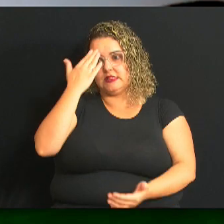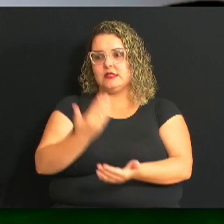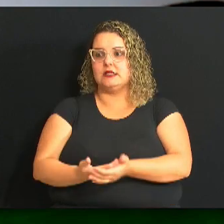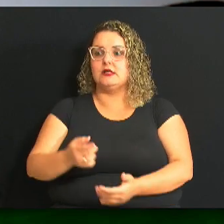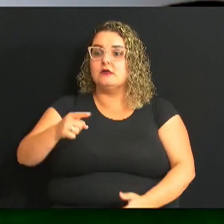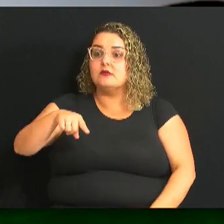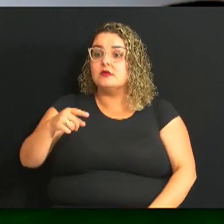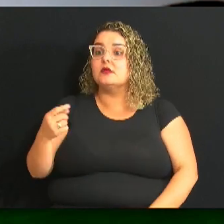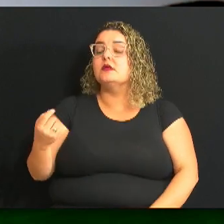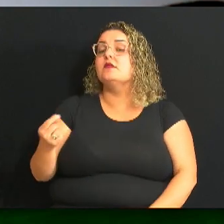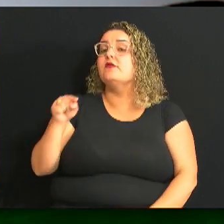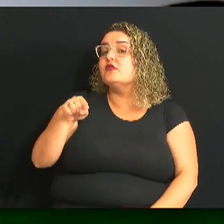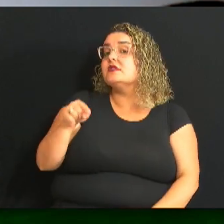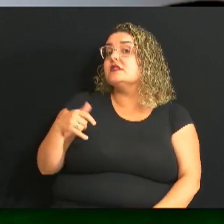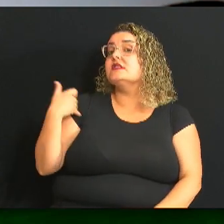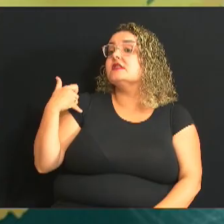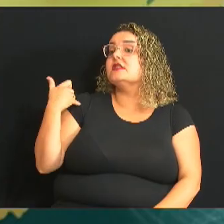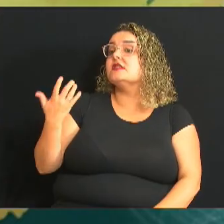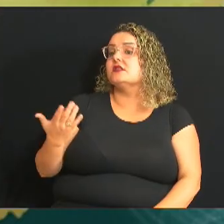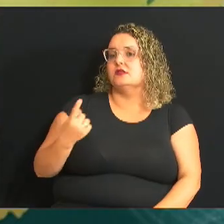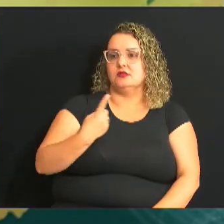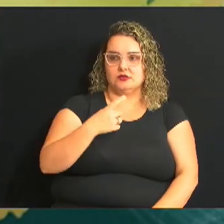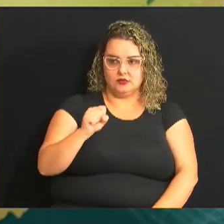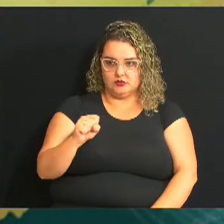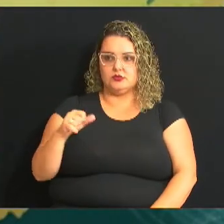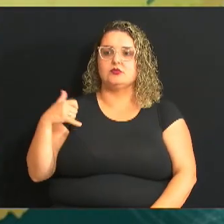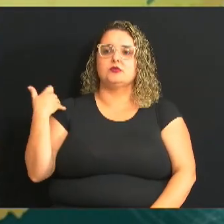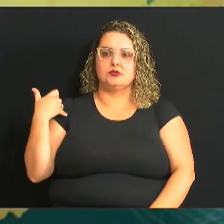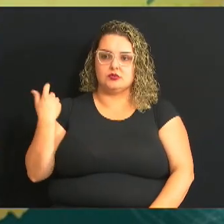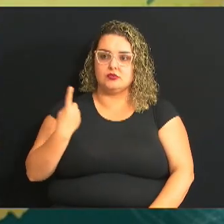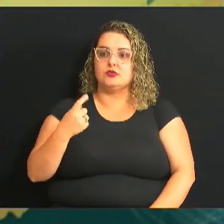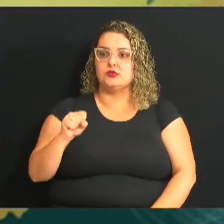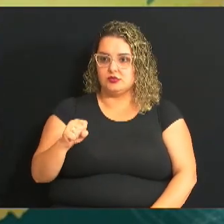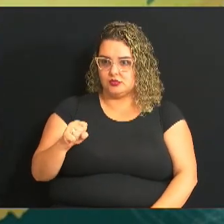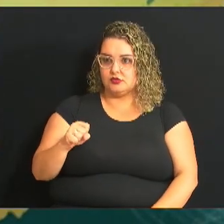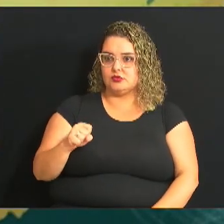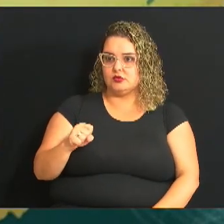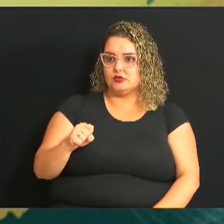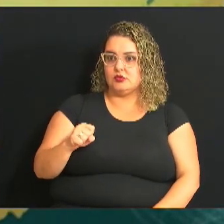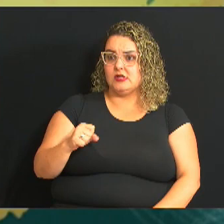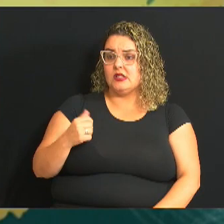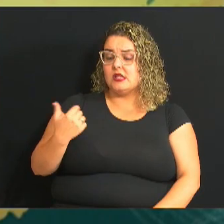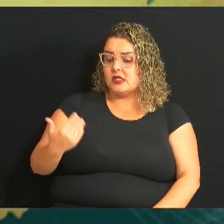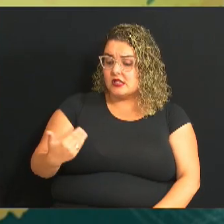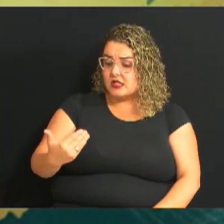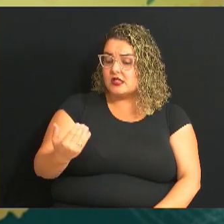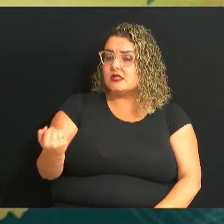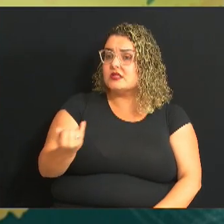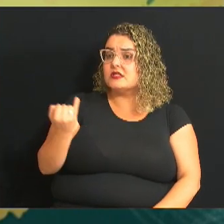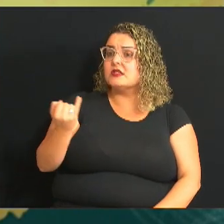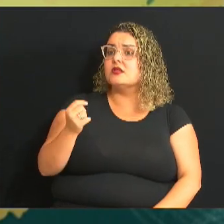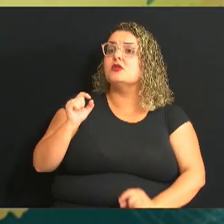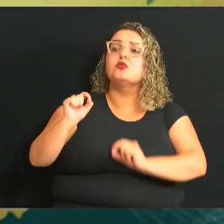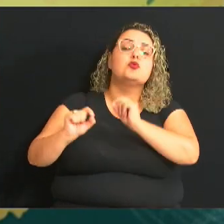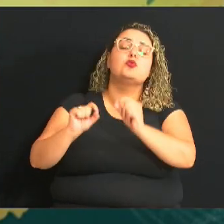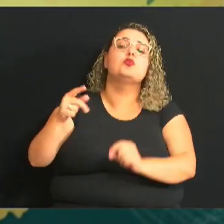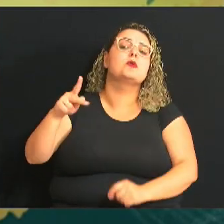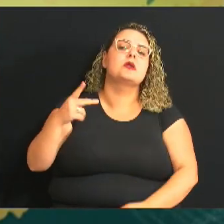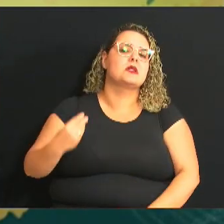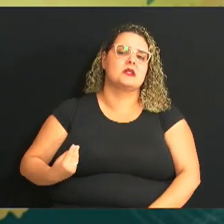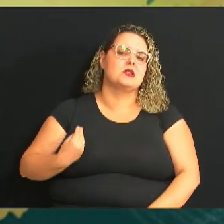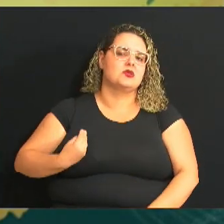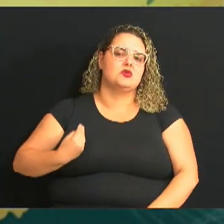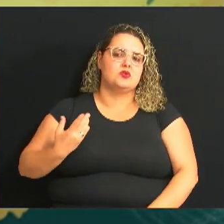quantos anos, Pedro? Estou com 18. 18 anos. E isso tem sido importante em quê na sua vida,